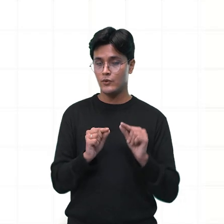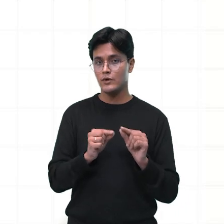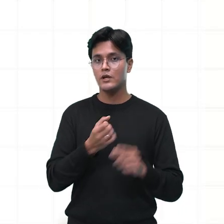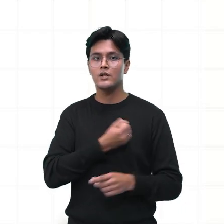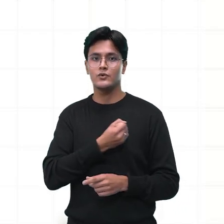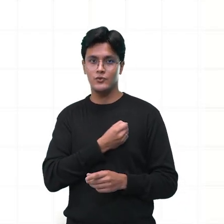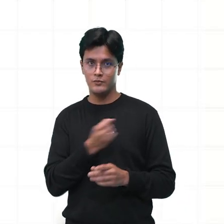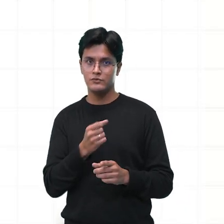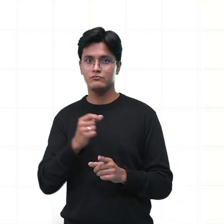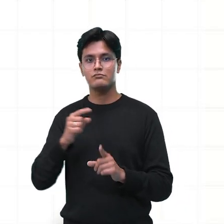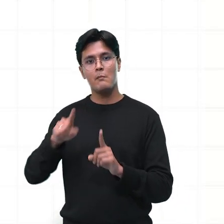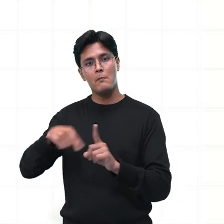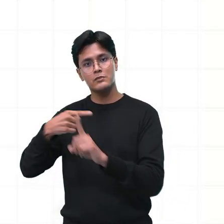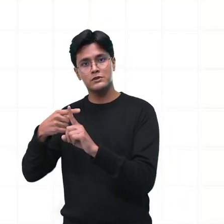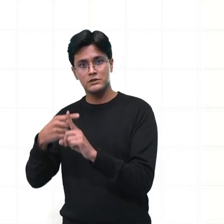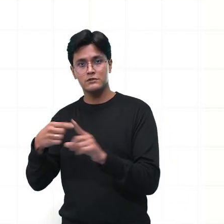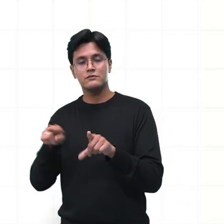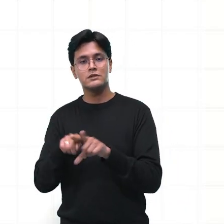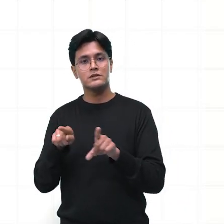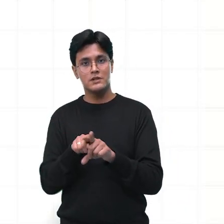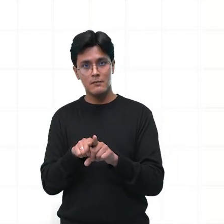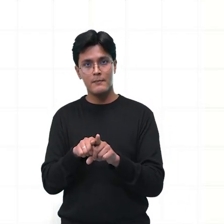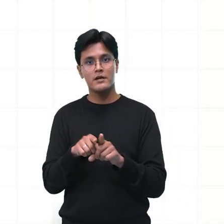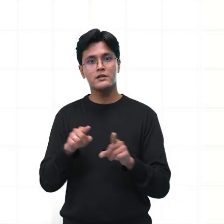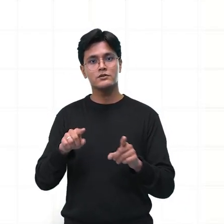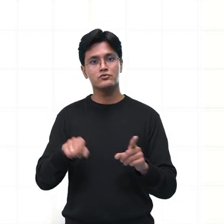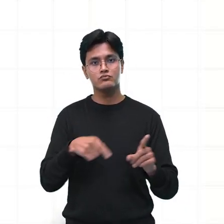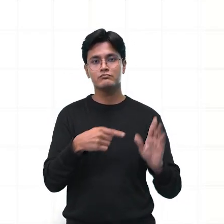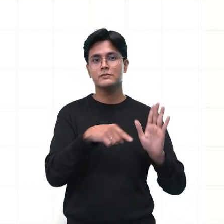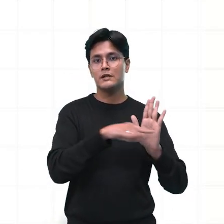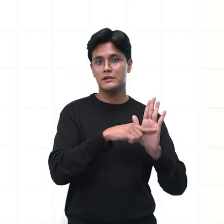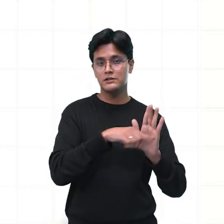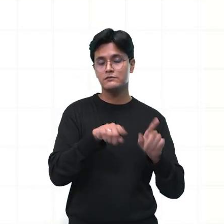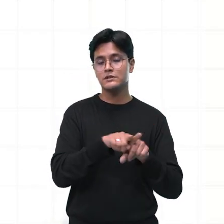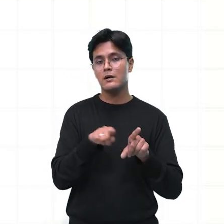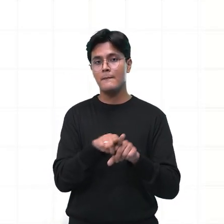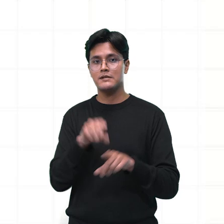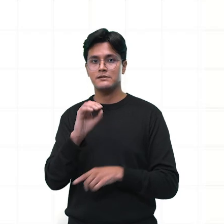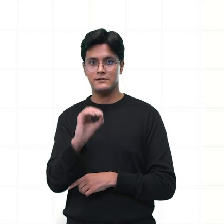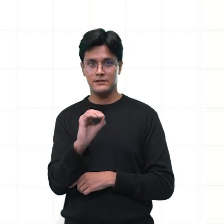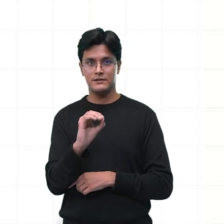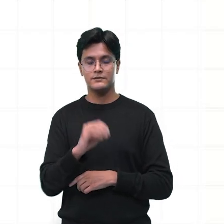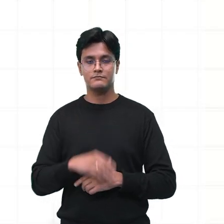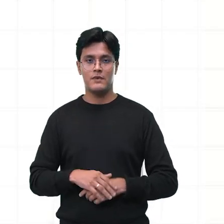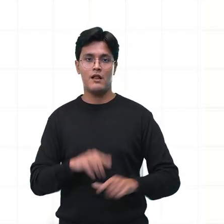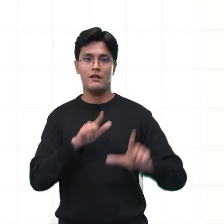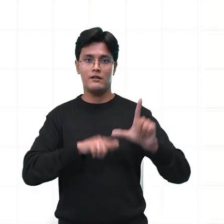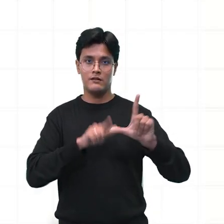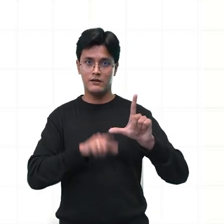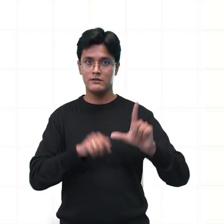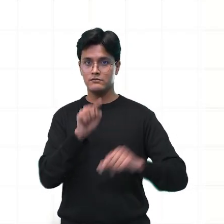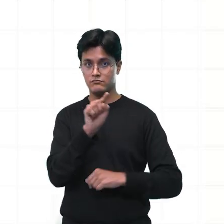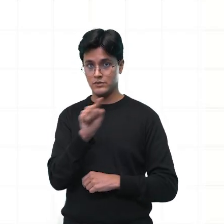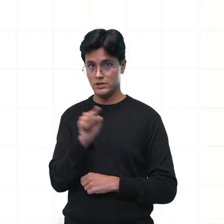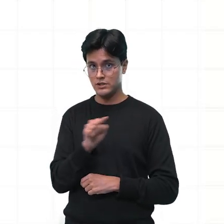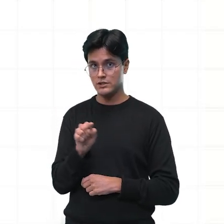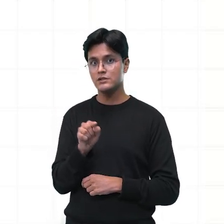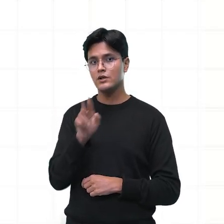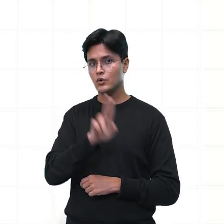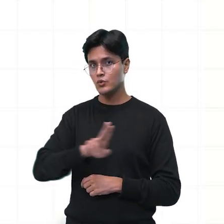inteiros positivos, pelos inteiros negativos e pelo zero. A letra Z é utilizada